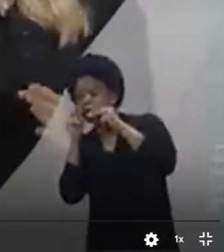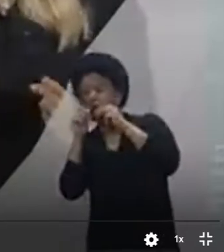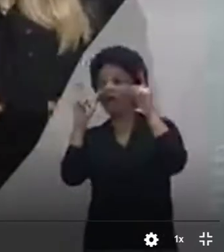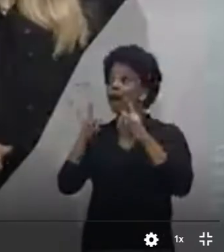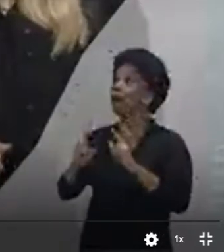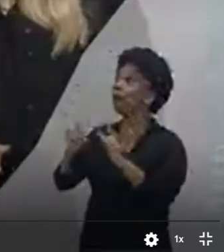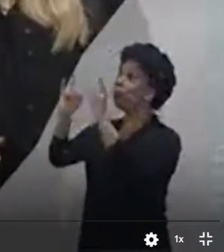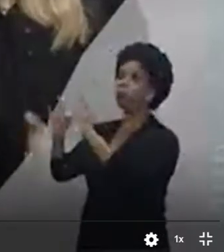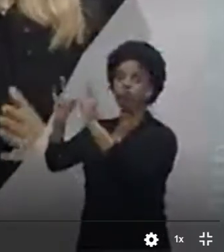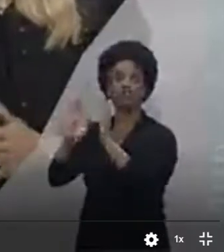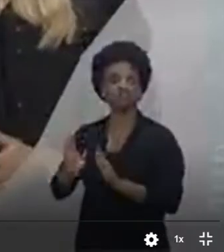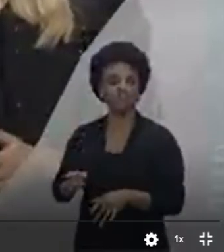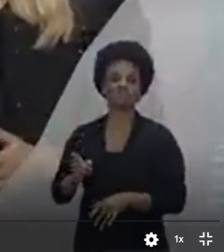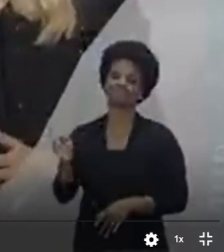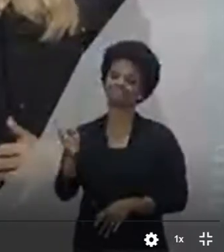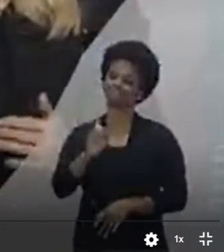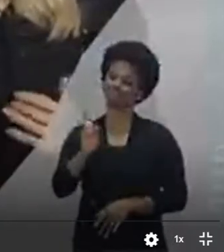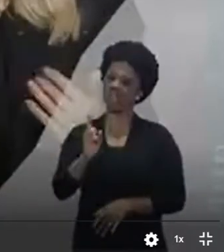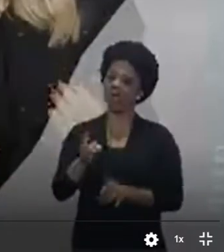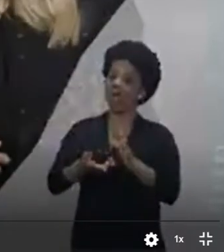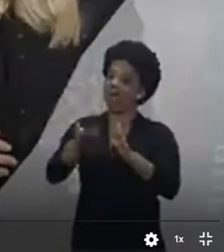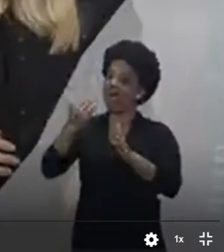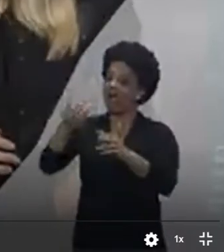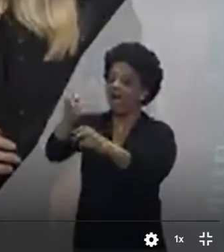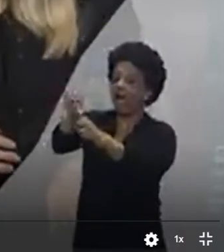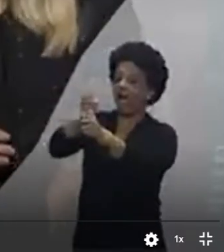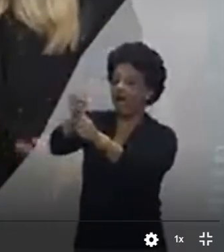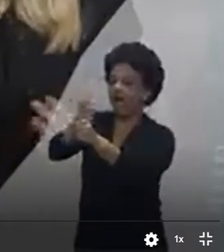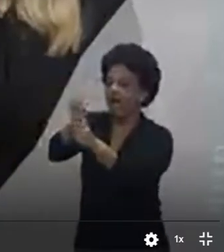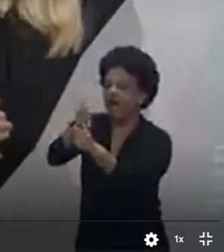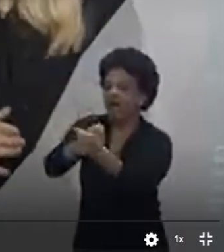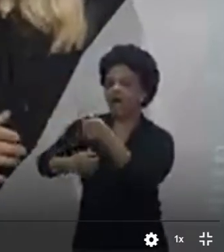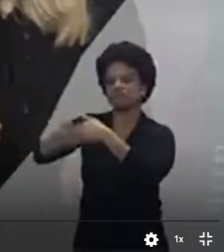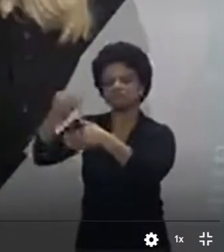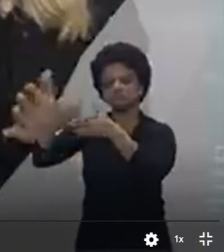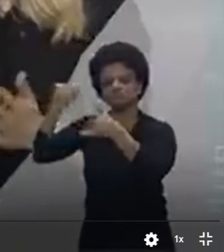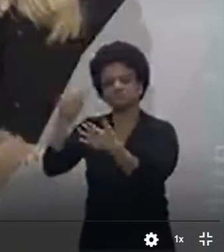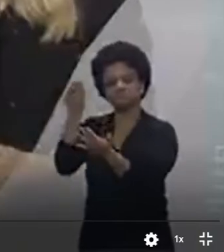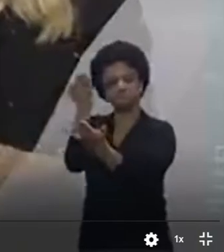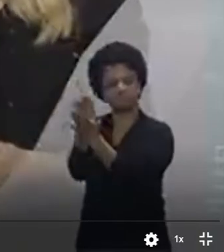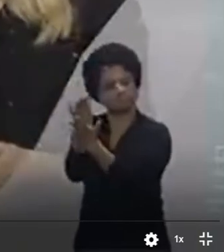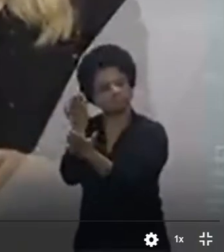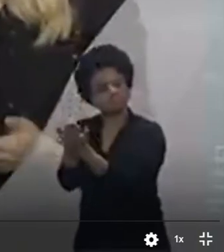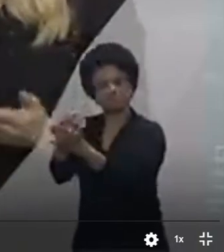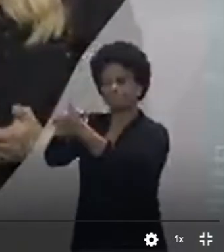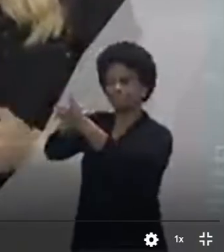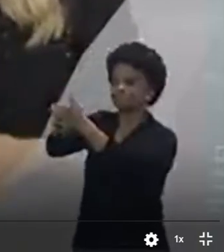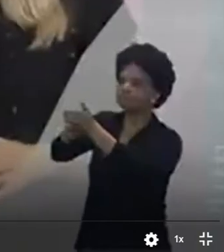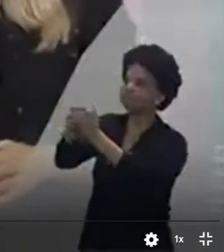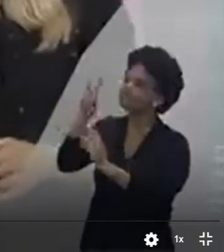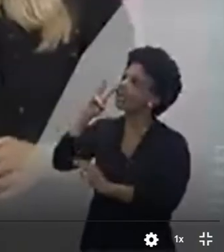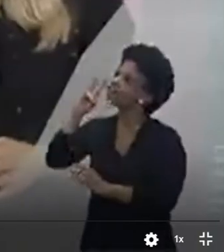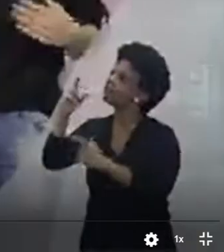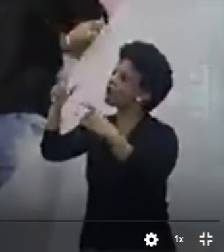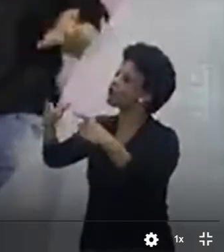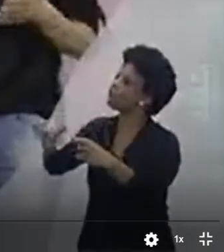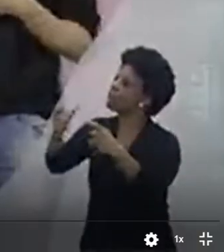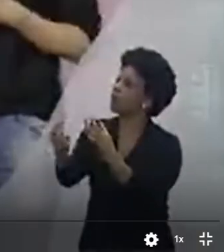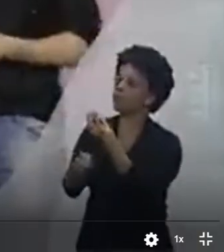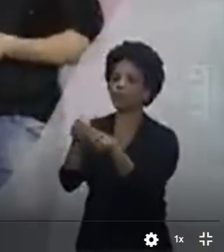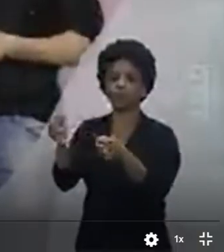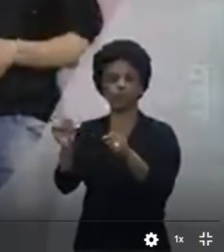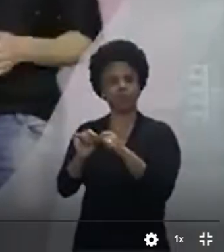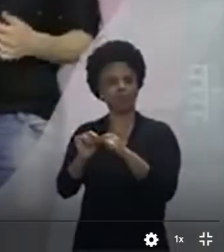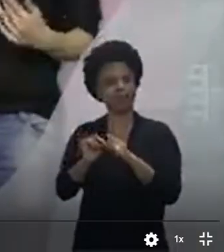foi cuidadosamente estudado e analisado antes de ser devidamente aplicado na construção dos edifícios. Mas você